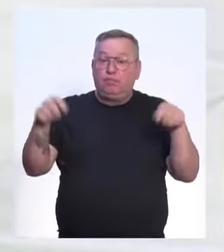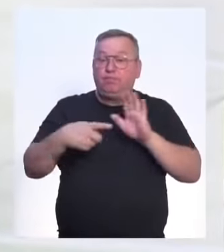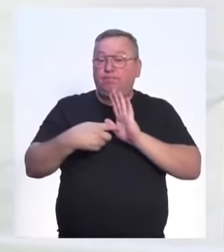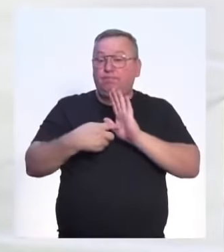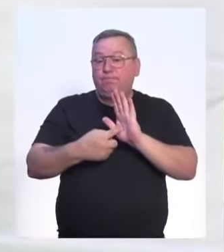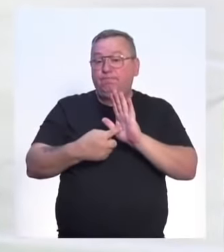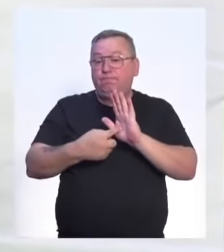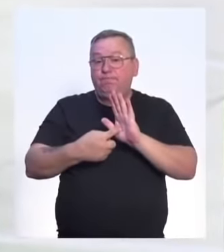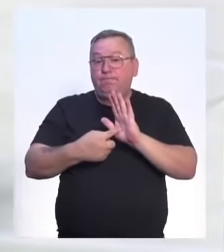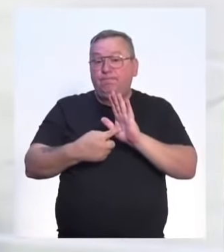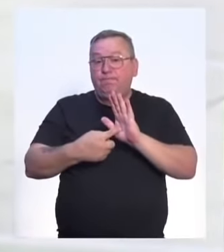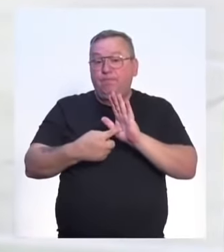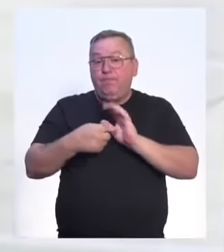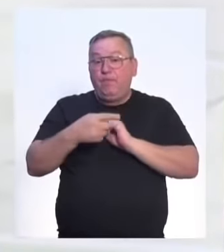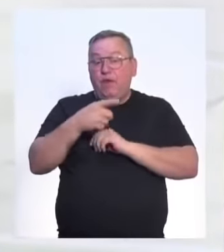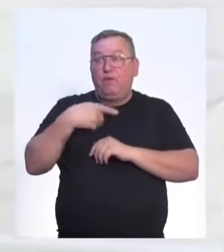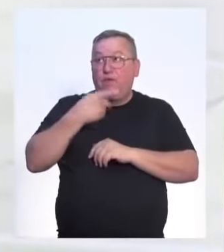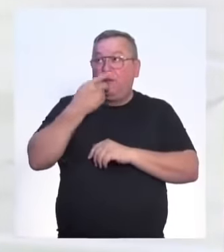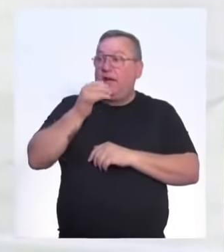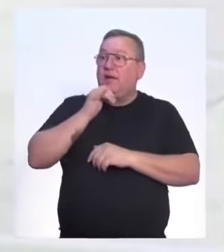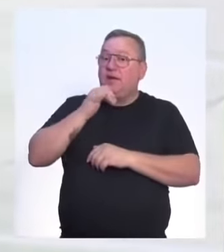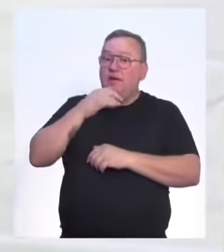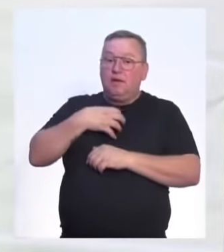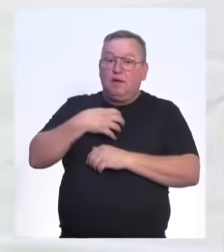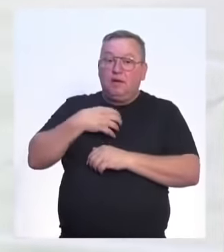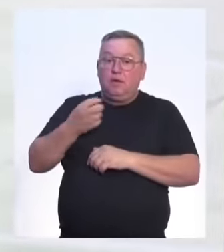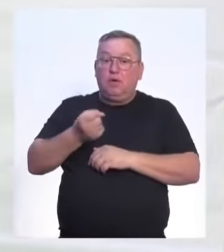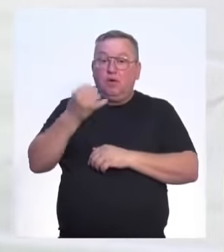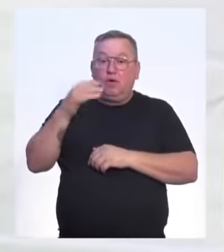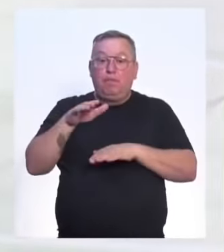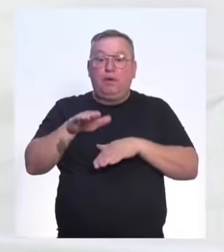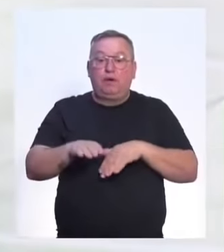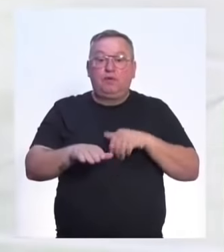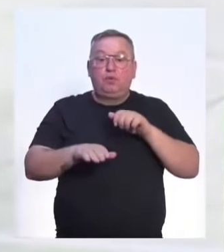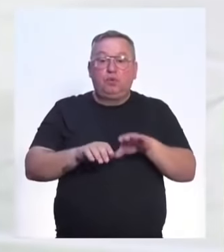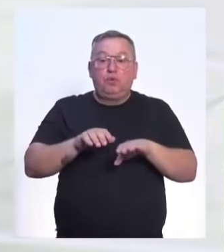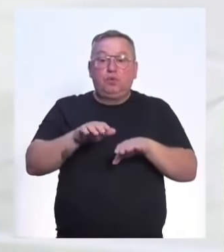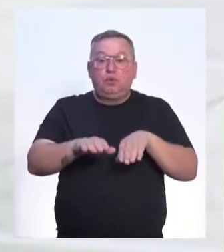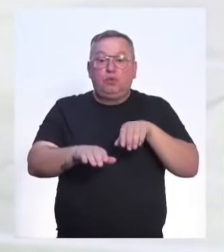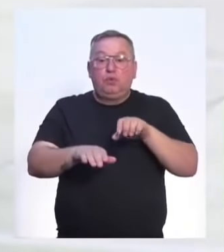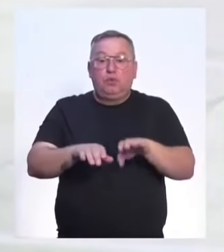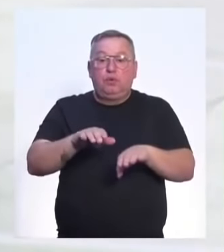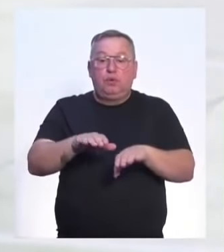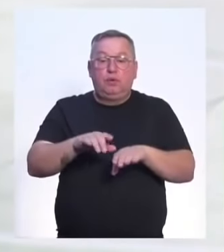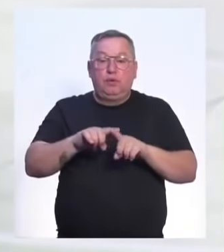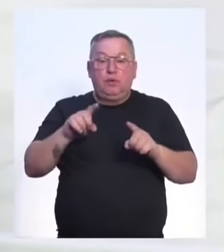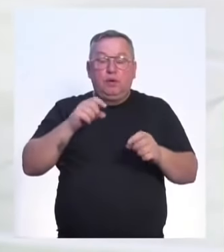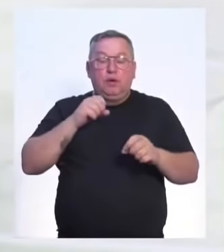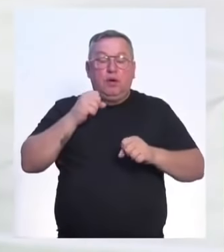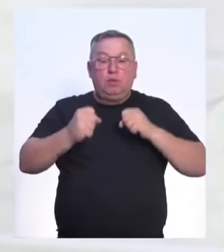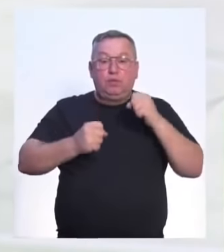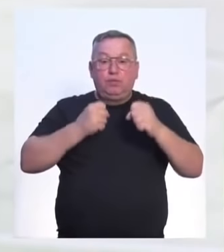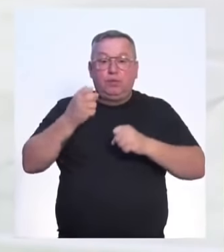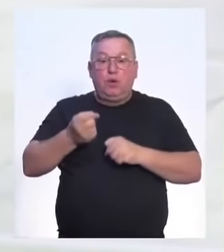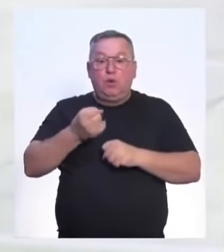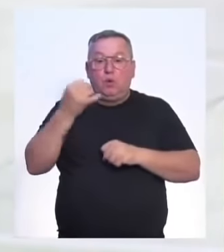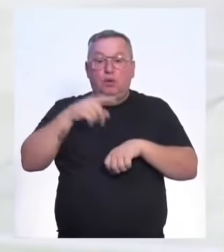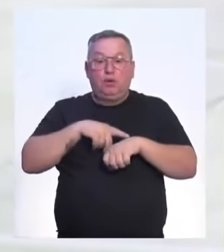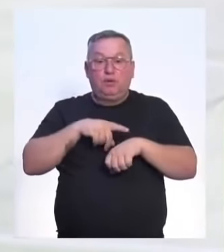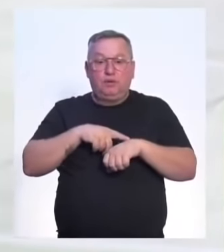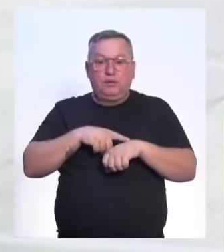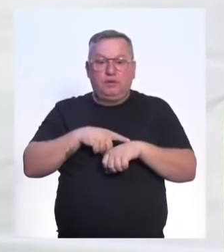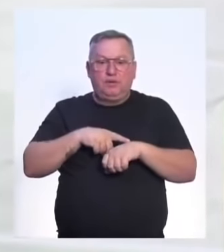ser medida. Vou citar uma situação, por exemplo, quantidade de passos. Né? Eu já comecei a correr e contar quantos passos eu